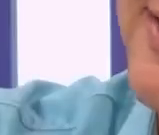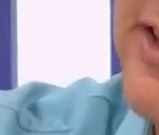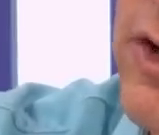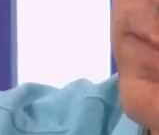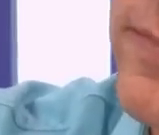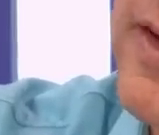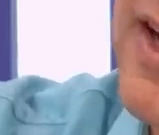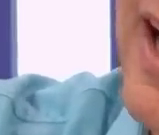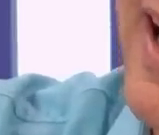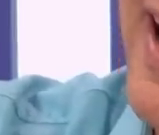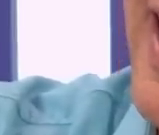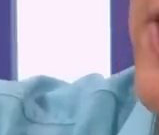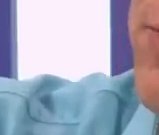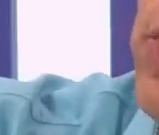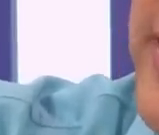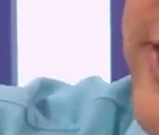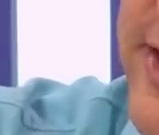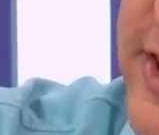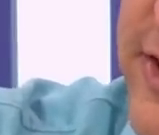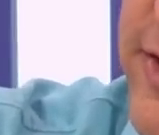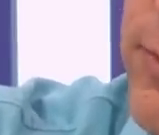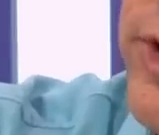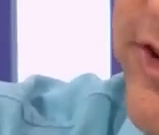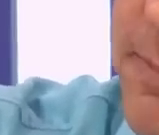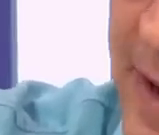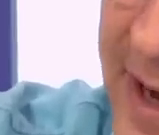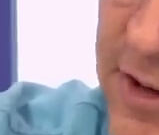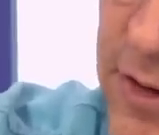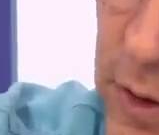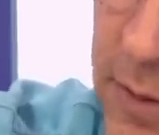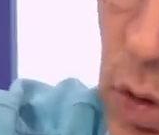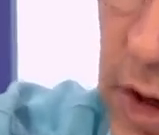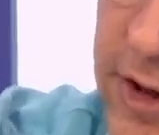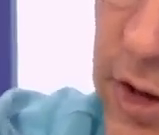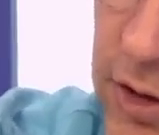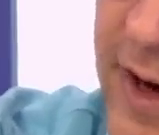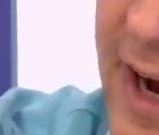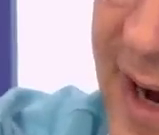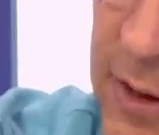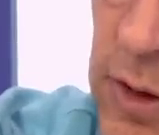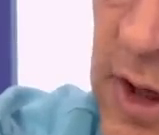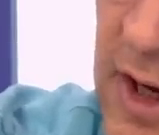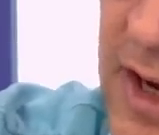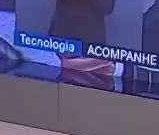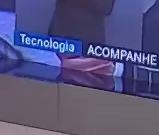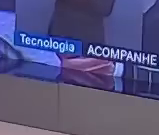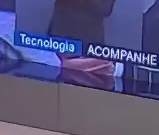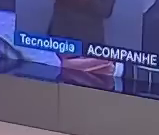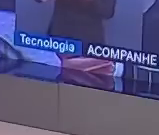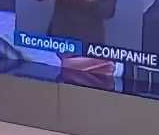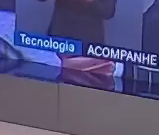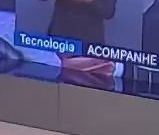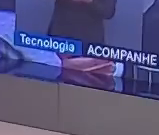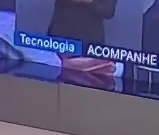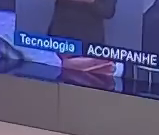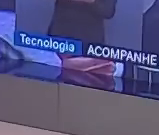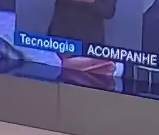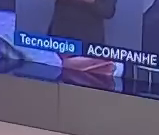em relação às polícias municipais, você me corrige se eu estiver errado,